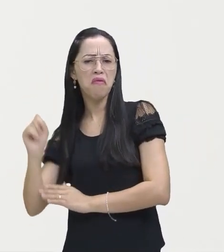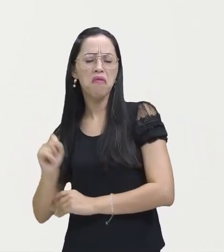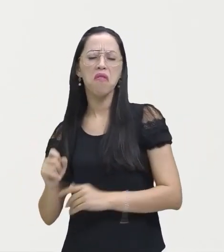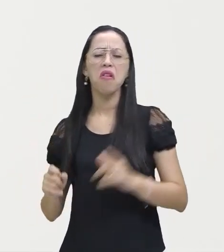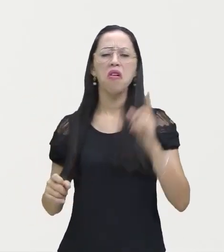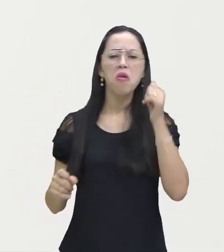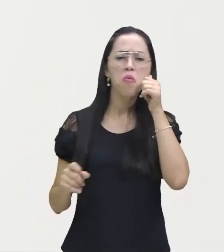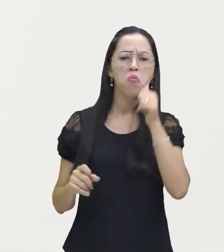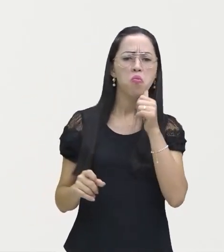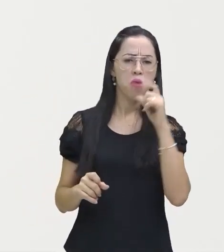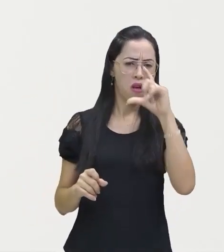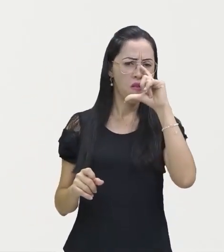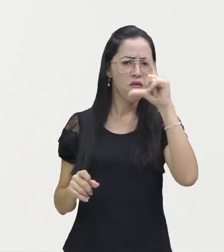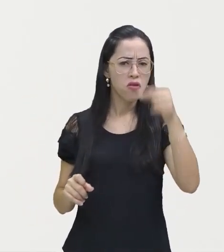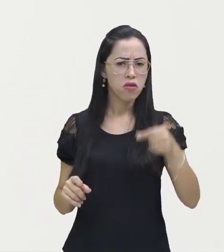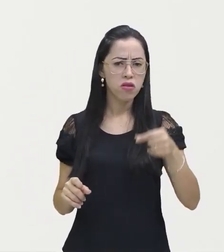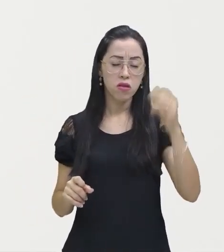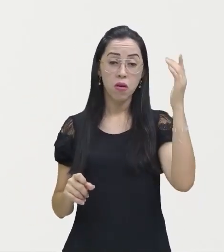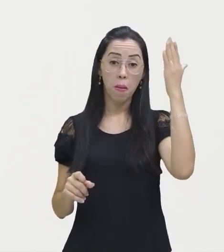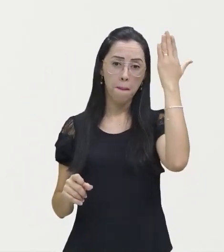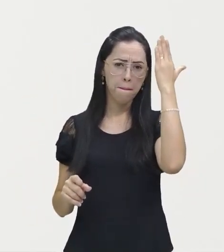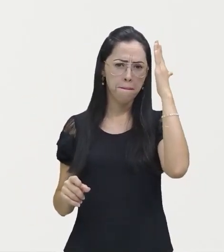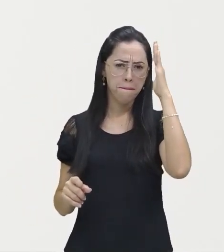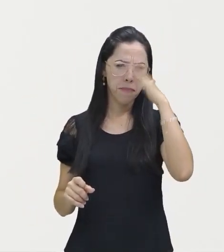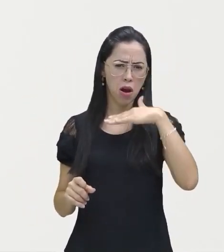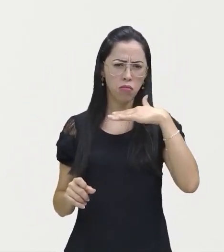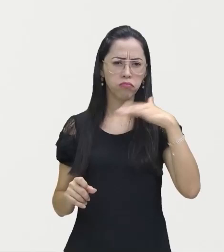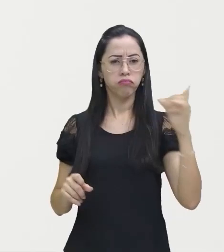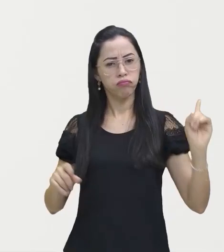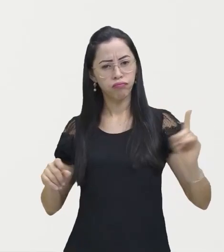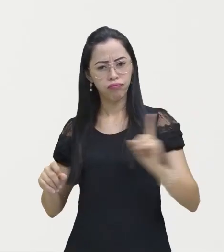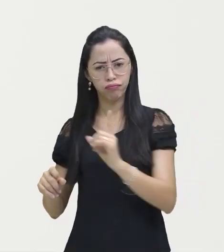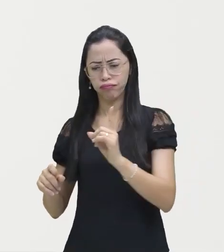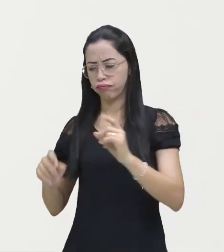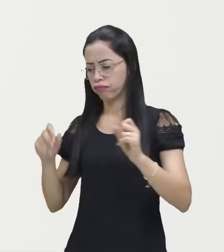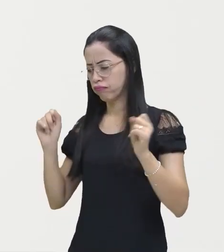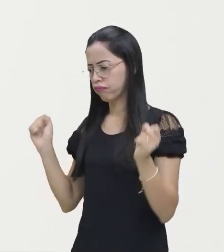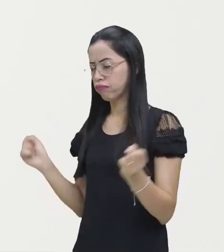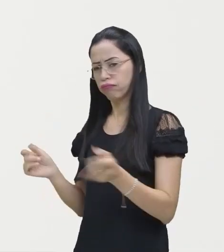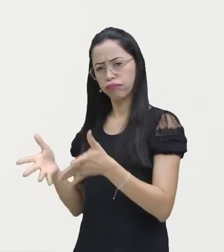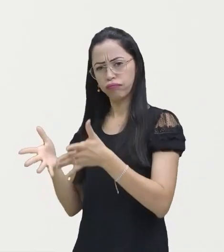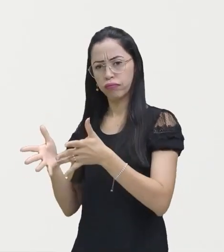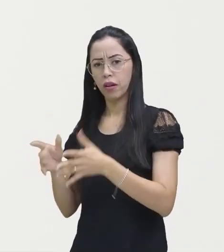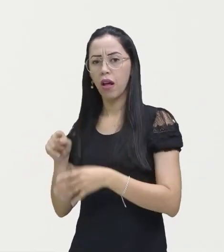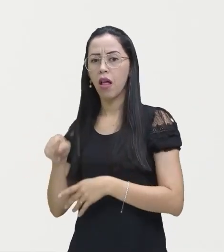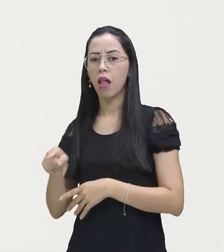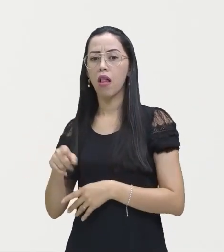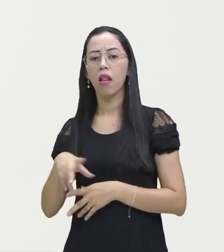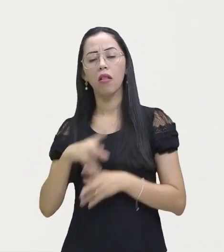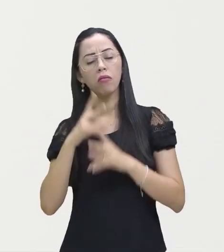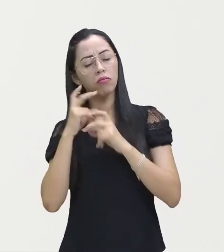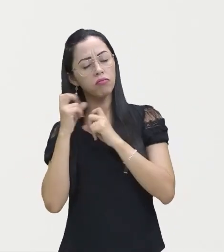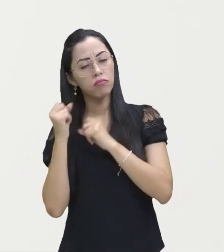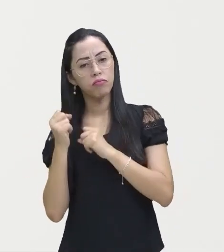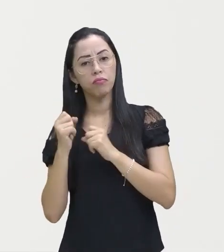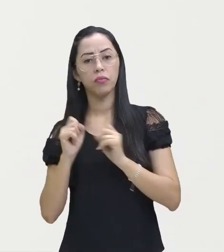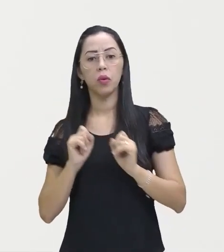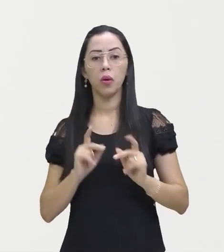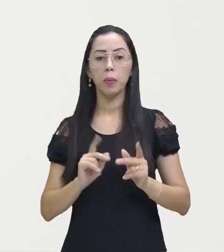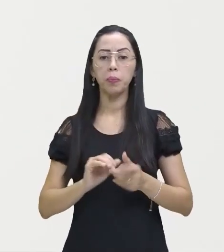má, muito má, adormeceu a rosa assim, bem assim, bem assim.